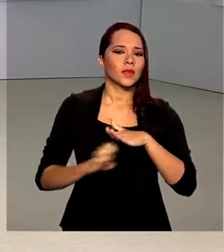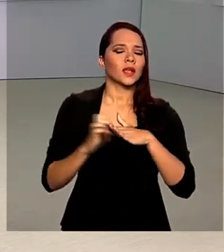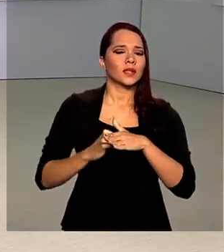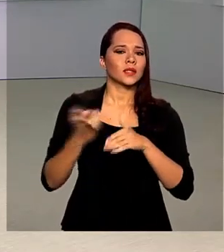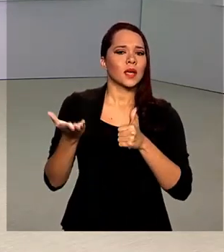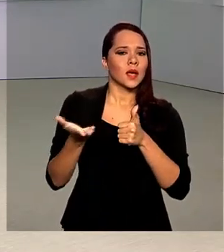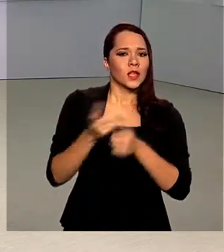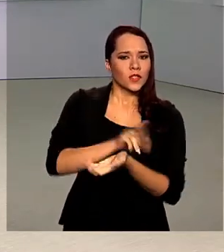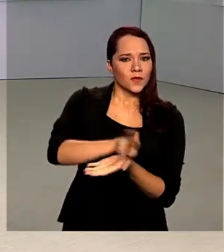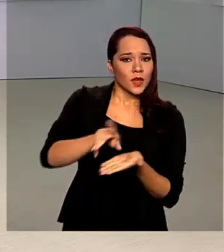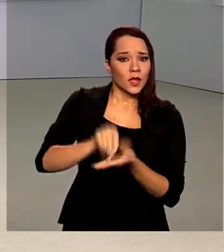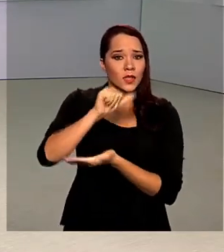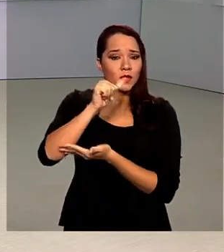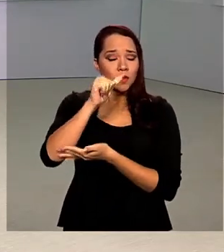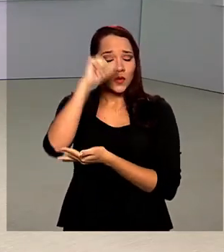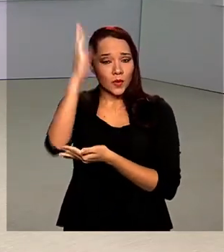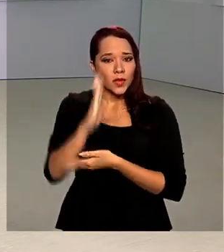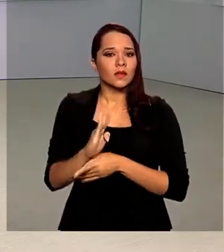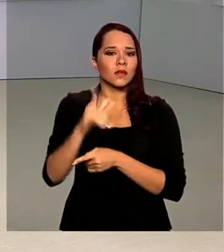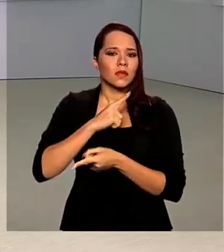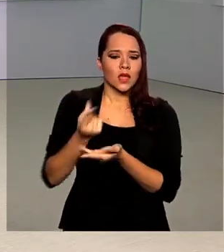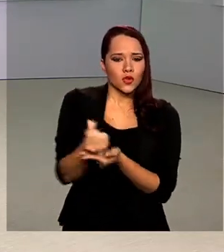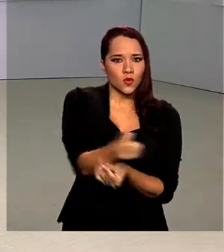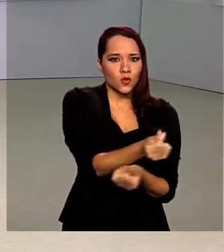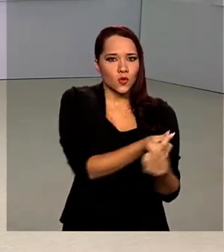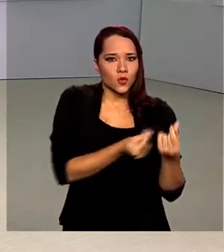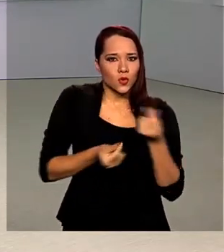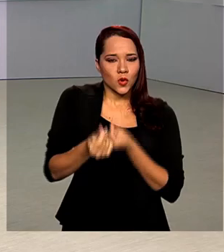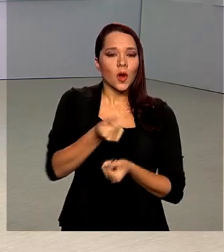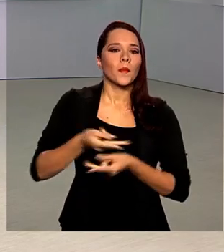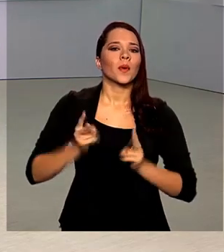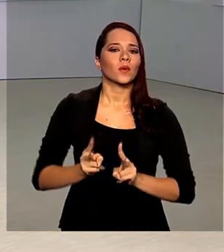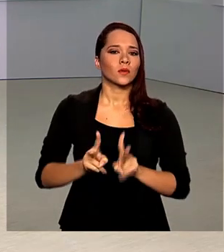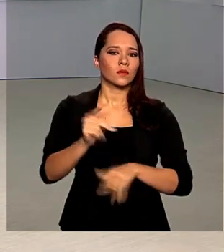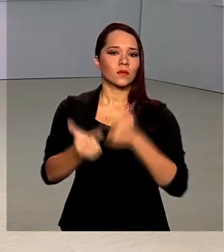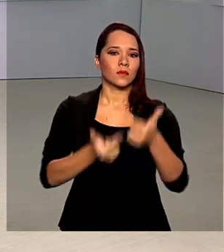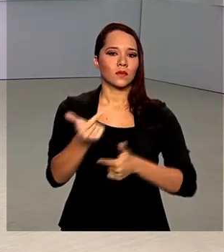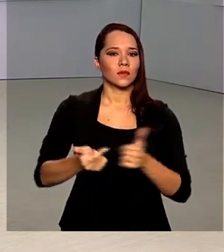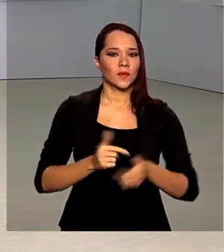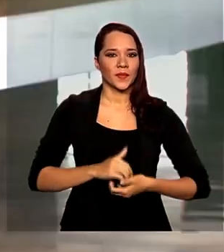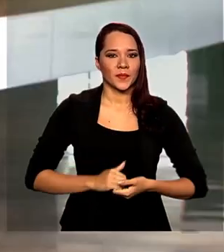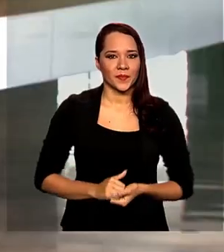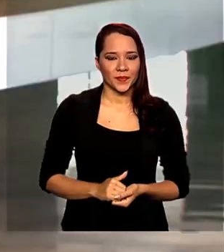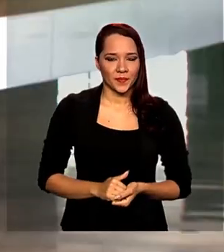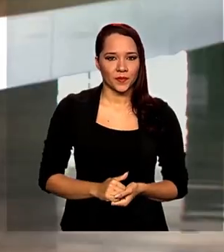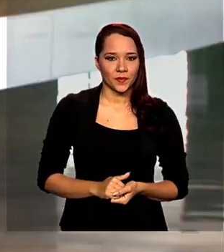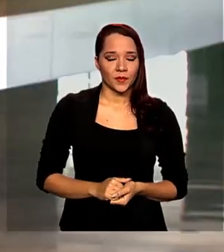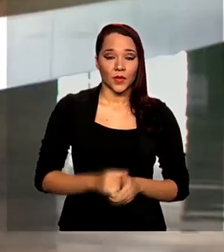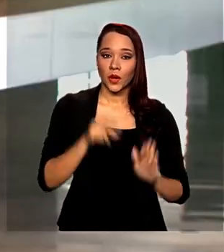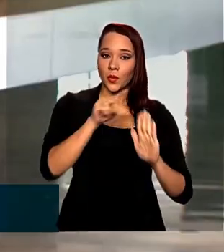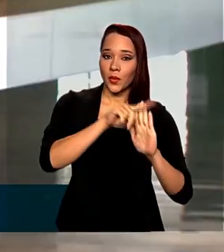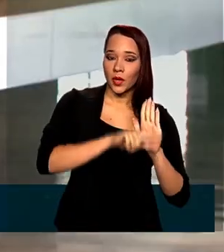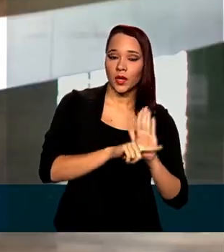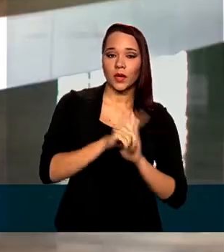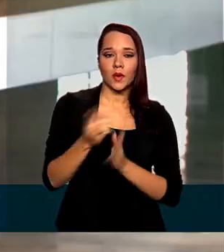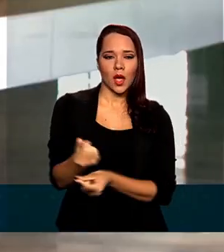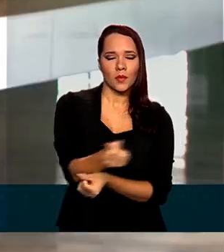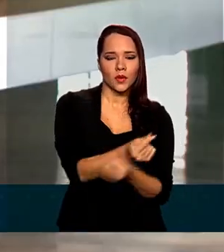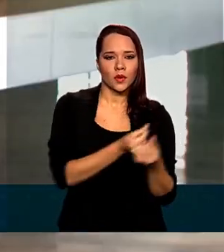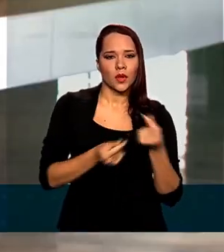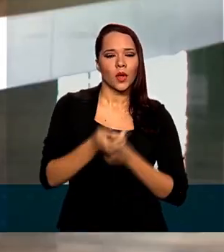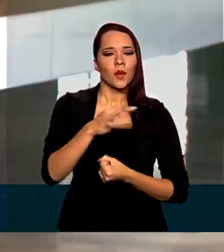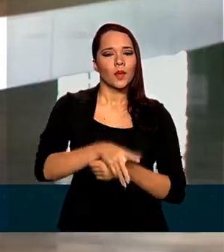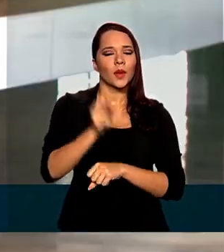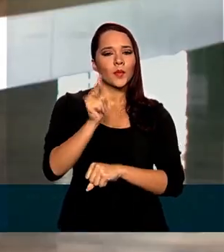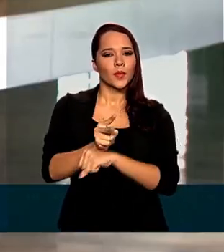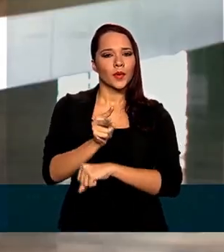médios negócios no país tenham capital de giro para continuar as atividades. O programa Capital de Giro para